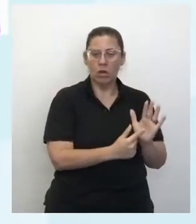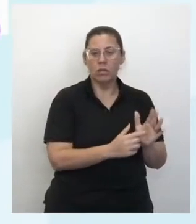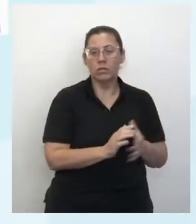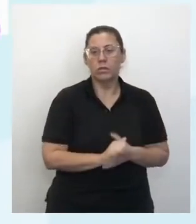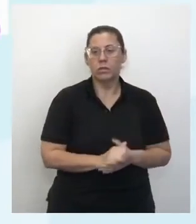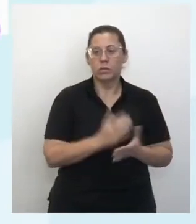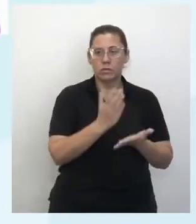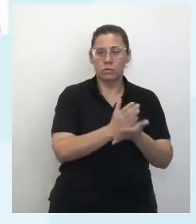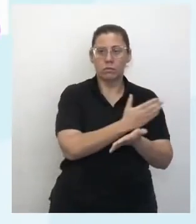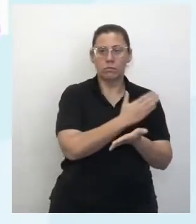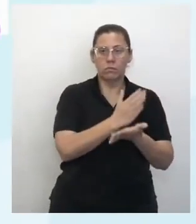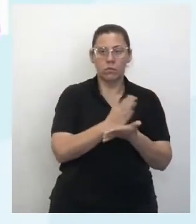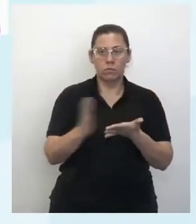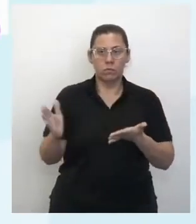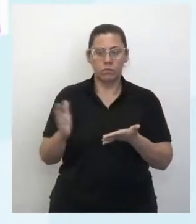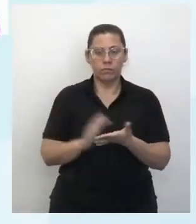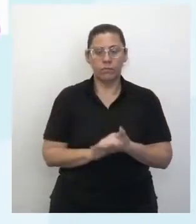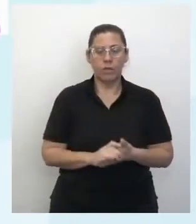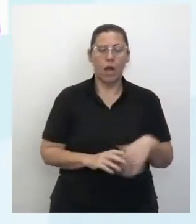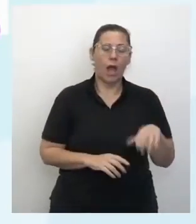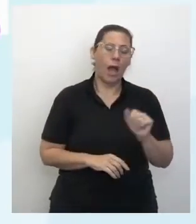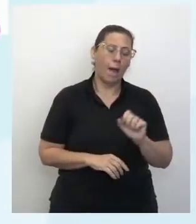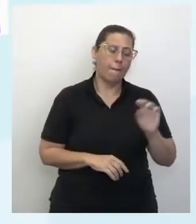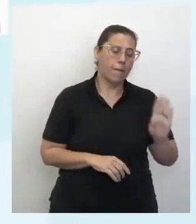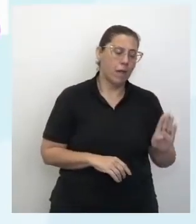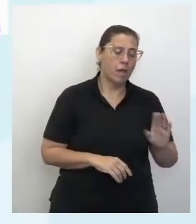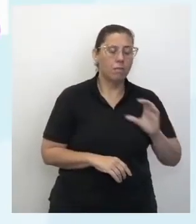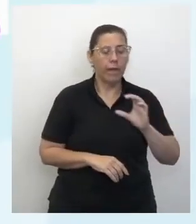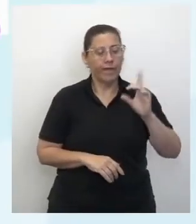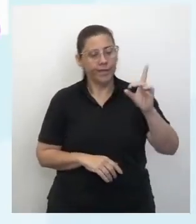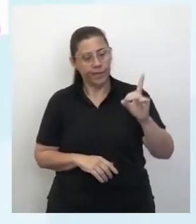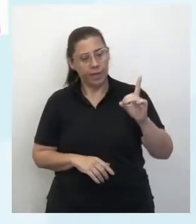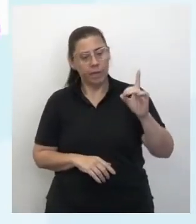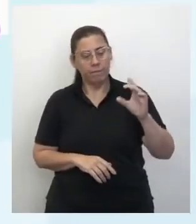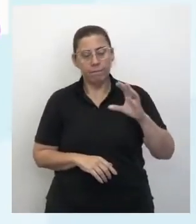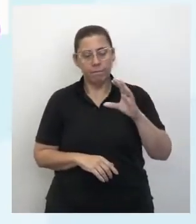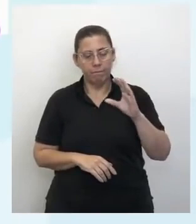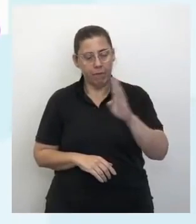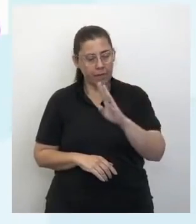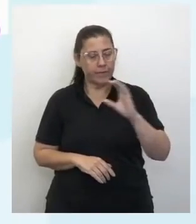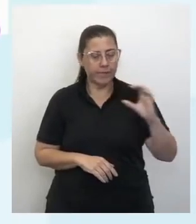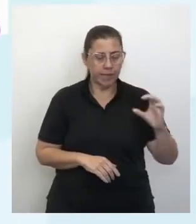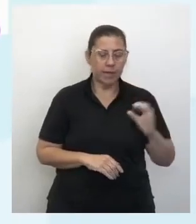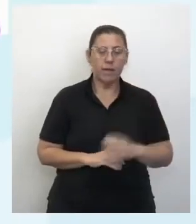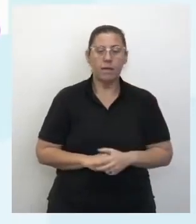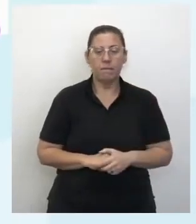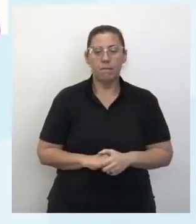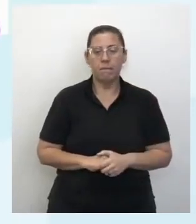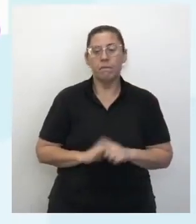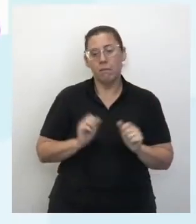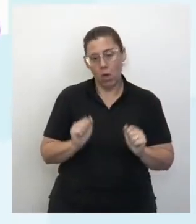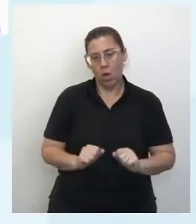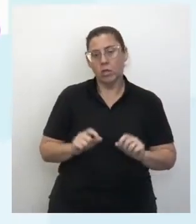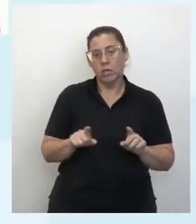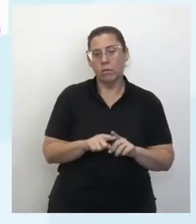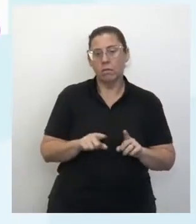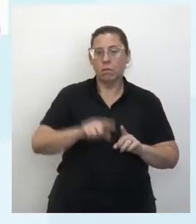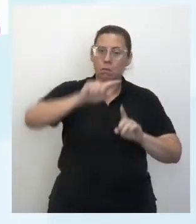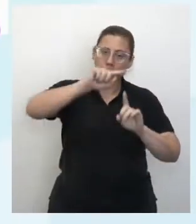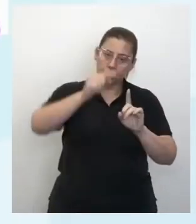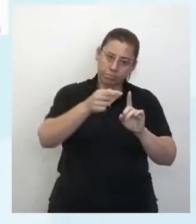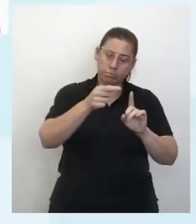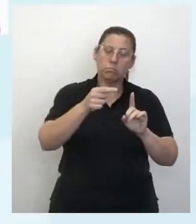como lado, tá certo? Ó, lado AB, lado BC. Aqui embaixo também poderia colocar aqui um tracinho em cima, tá